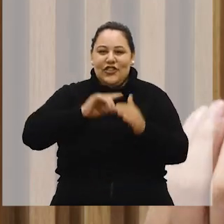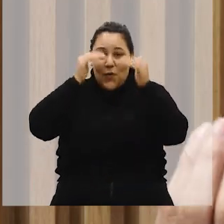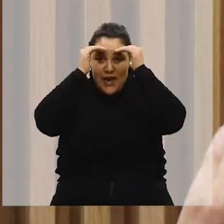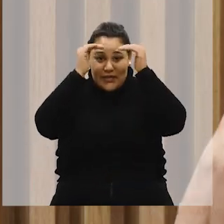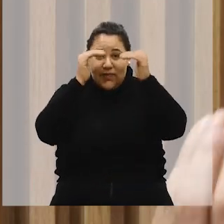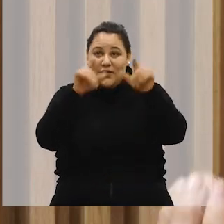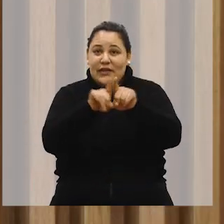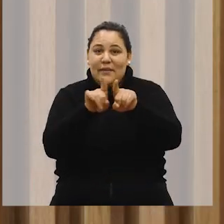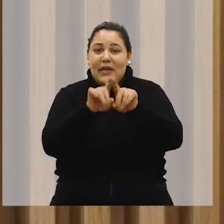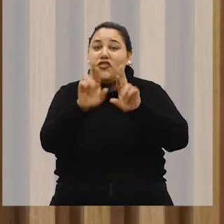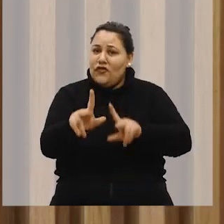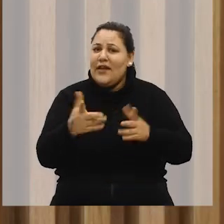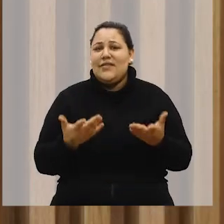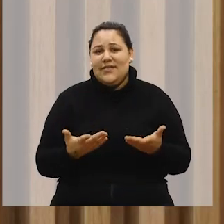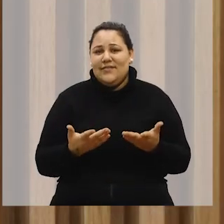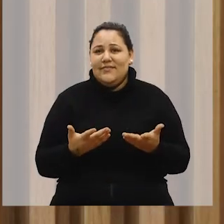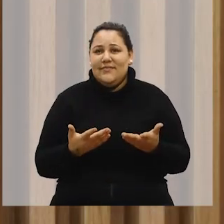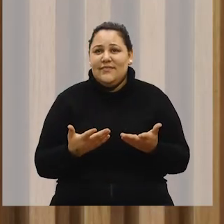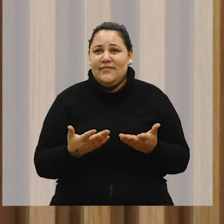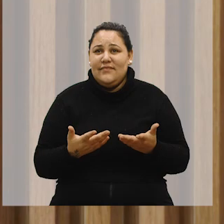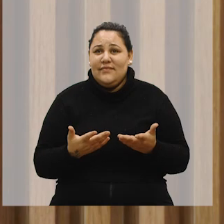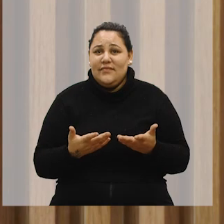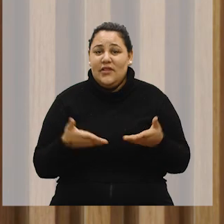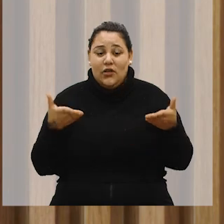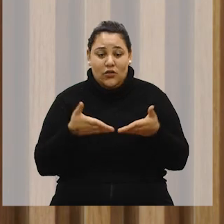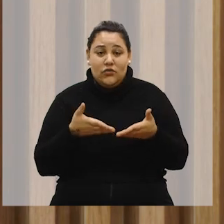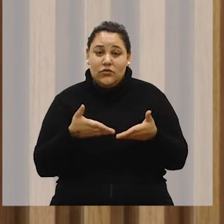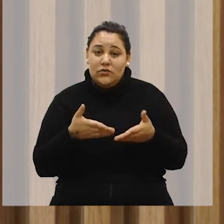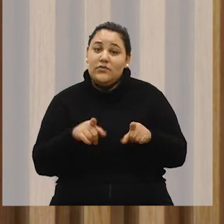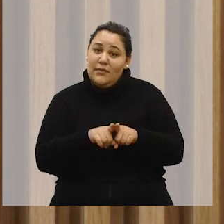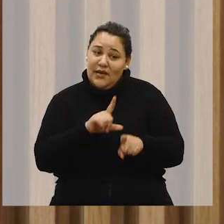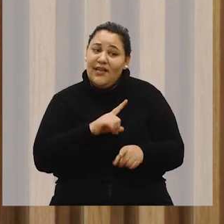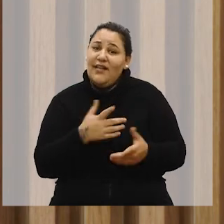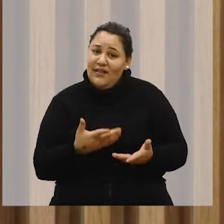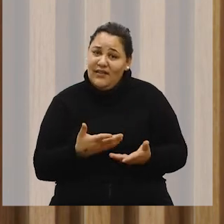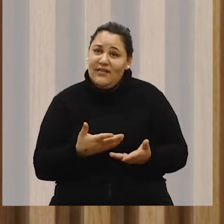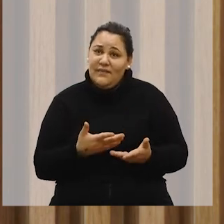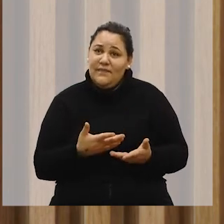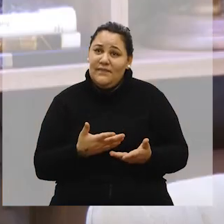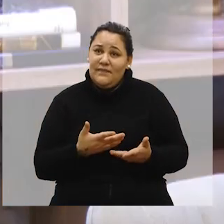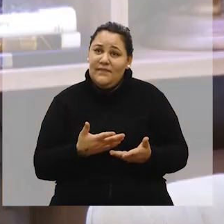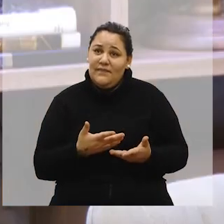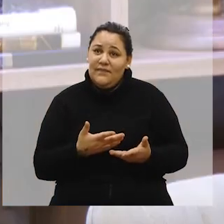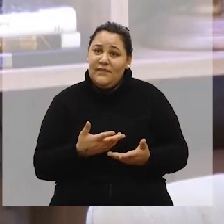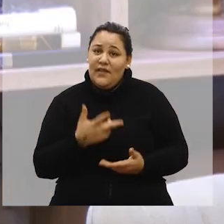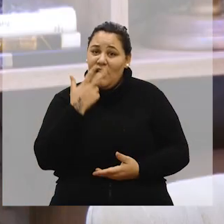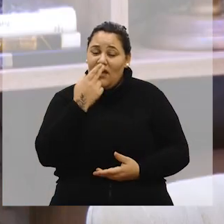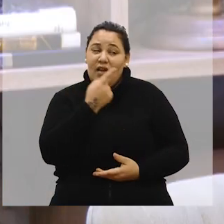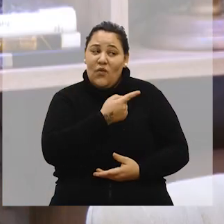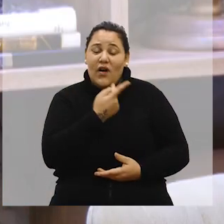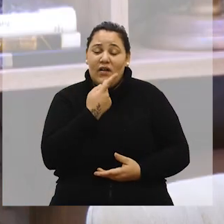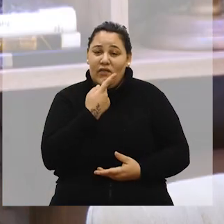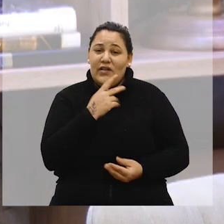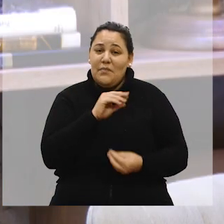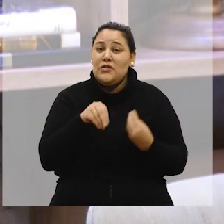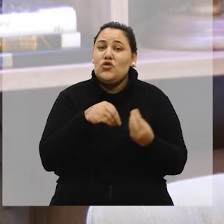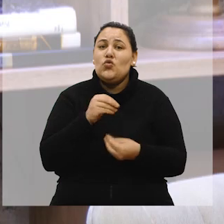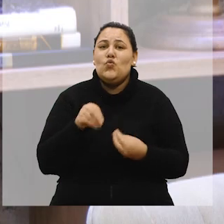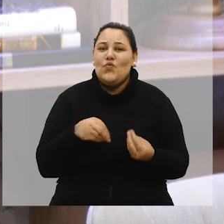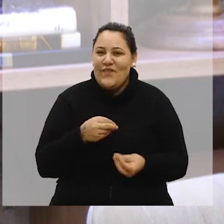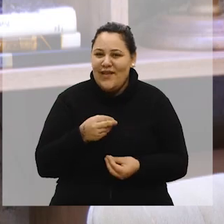o respeito, inclusive, na diferença. Que aí hoje também tem isso, né? Eu acho que vai muito ao encontro daquela polaridade que o Enzo trouxe, assim,